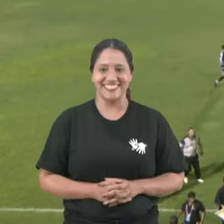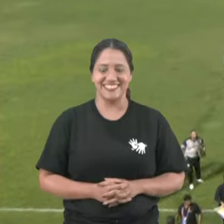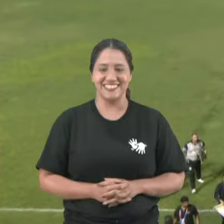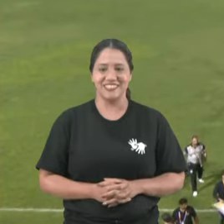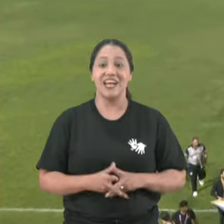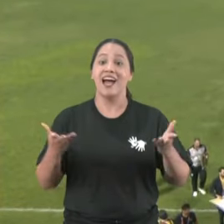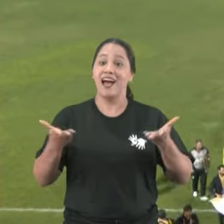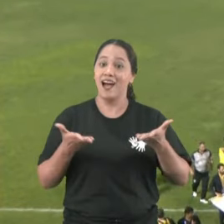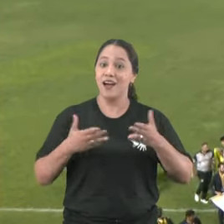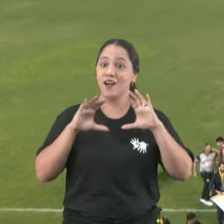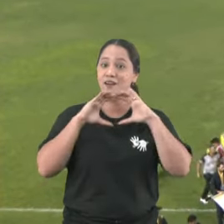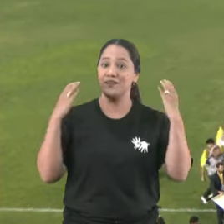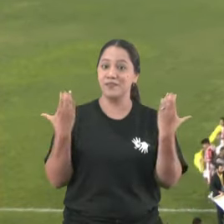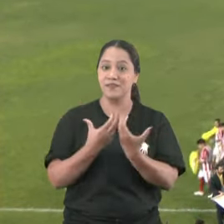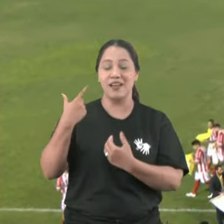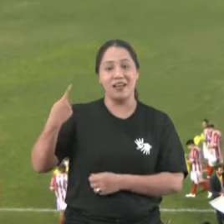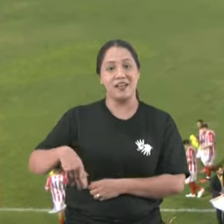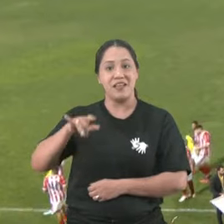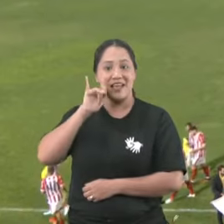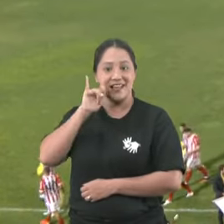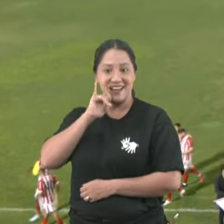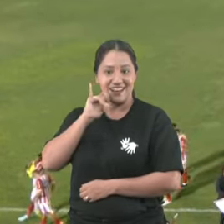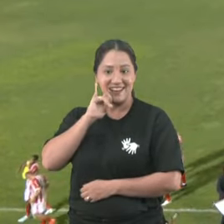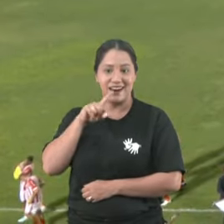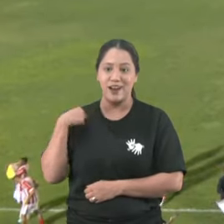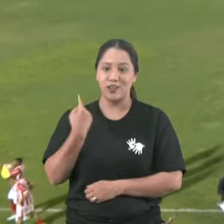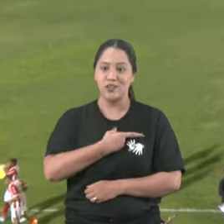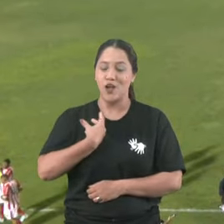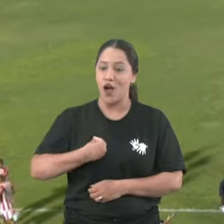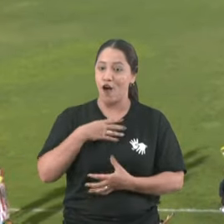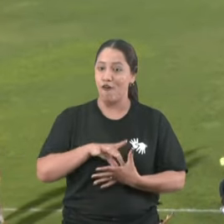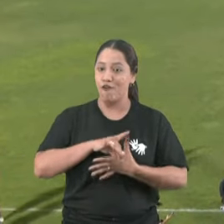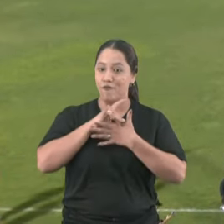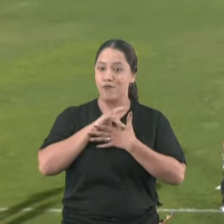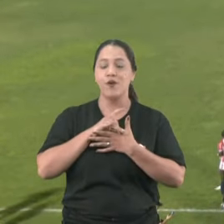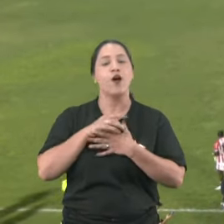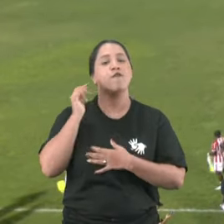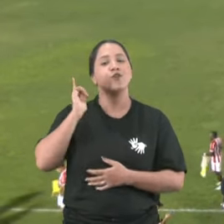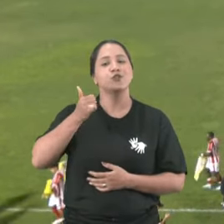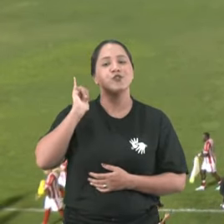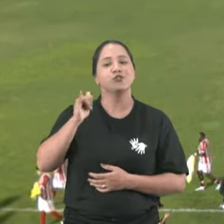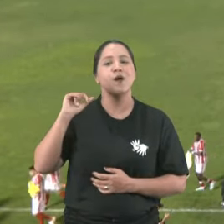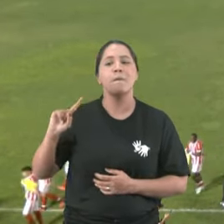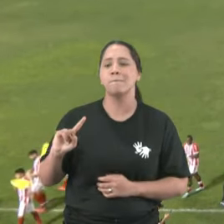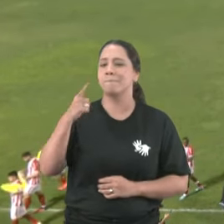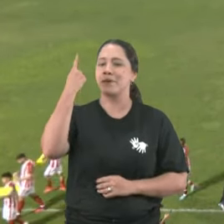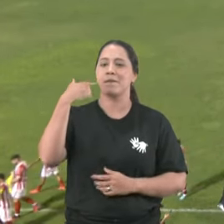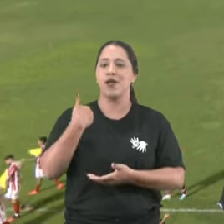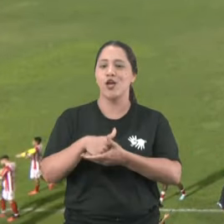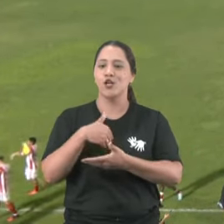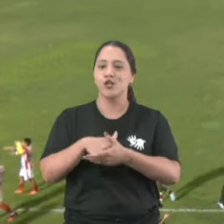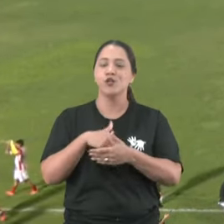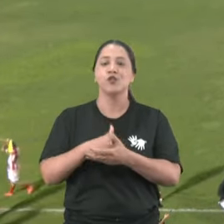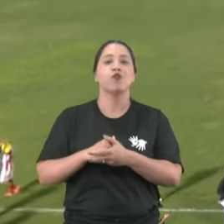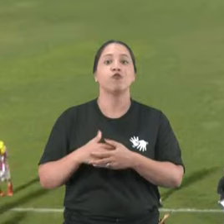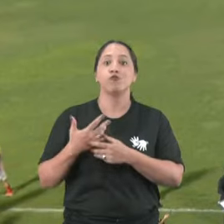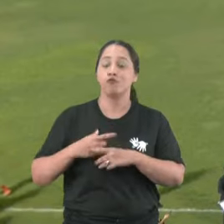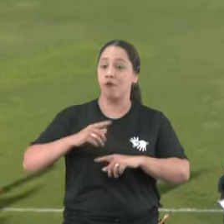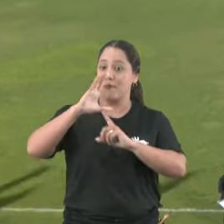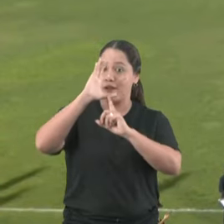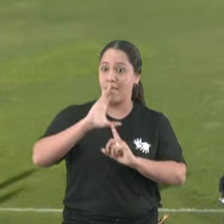Estádio Coraci da Mata Fonseca, de onde falamos ao vivo, contando para você a história do primeiro jogo da grande decisão do Campeonato